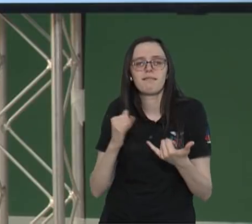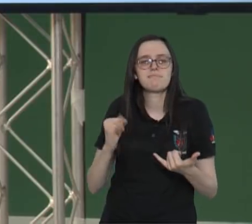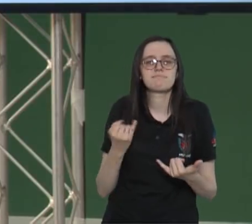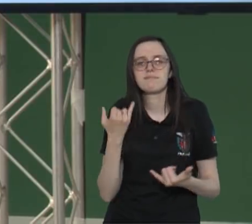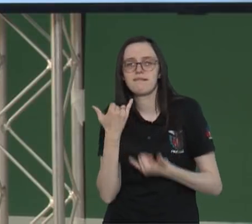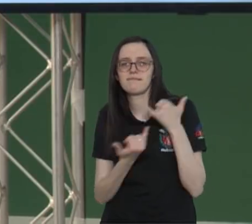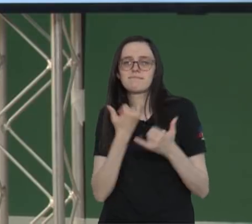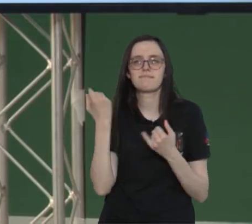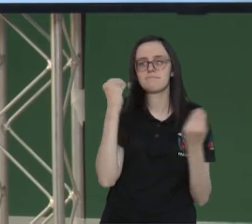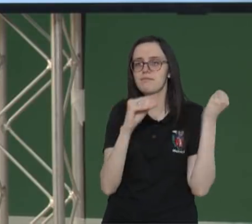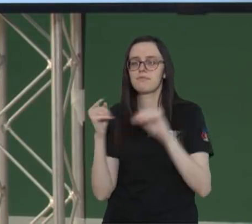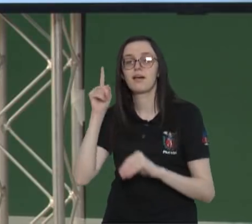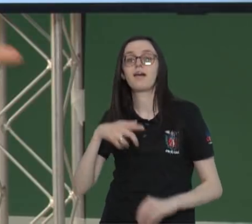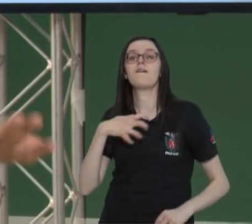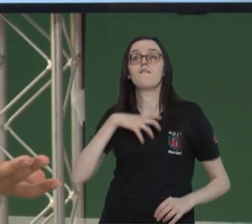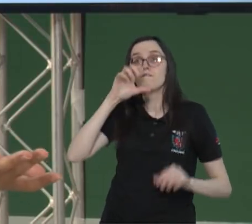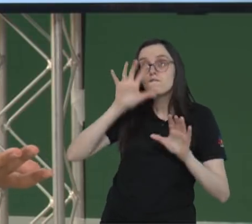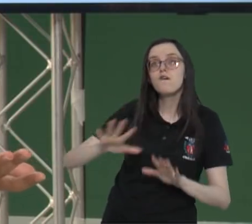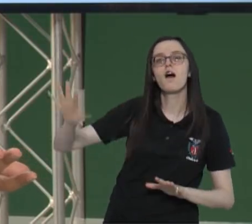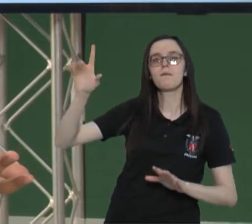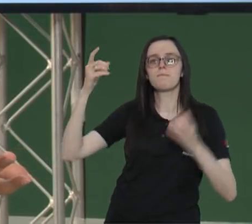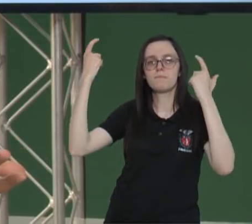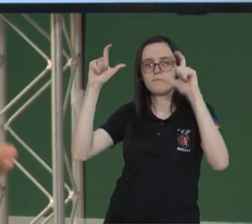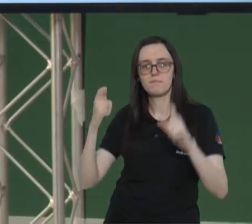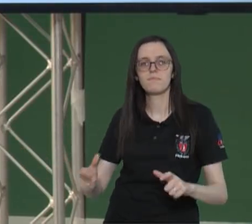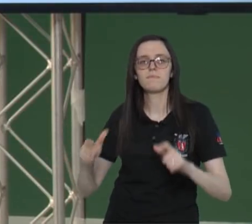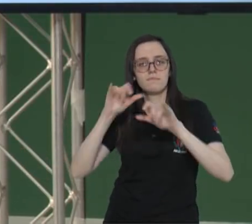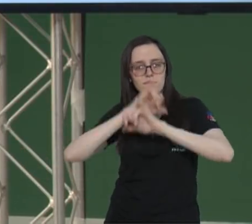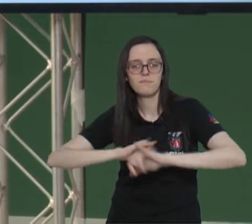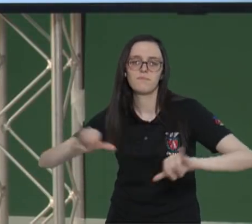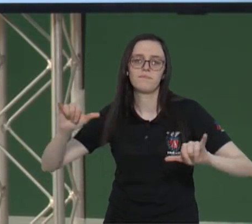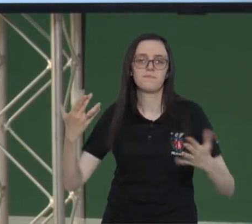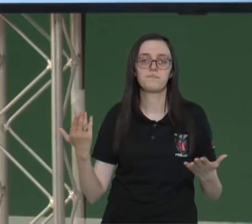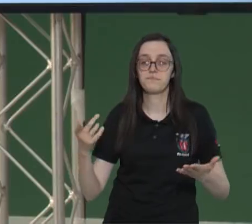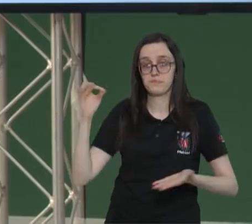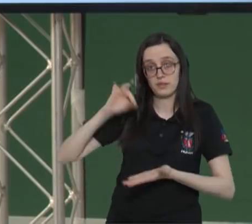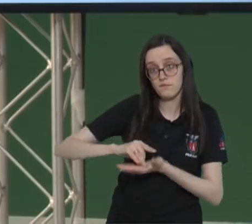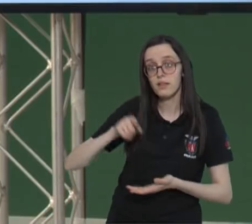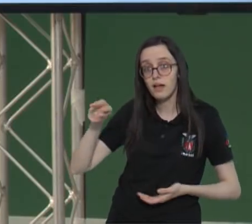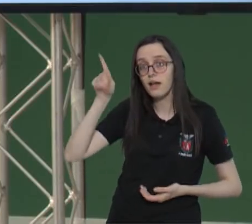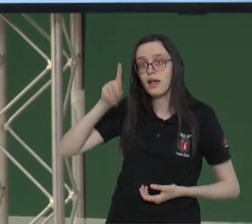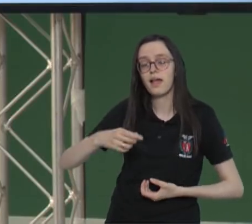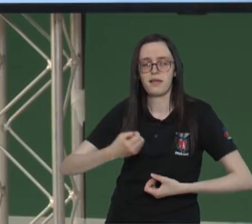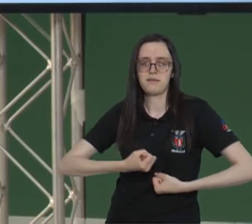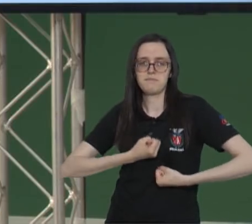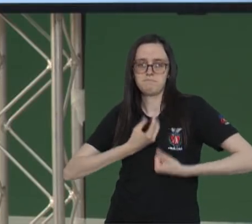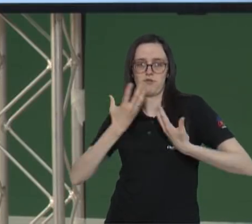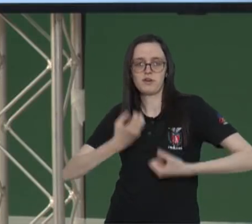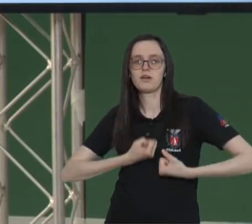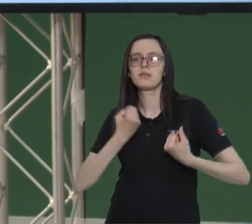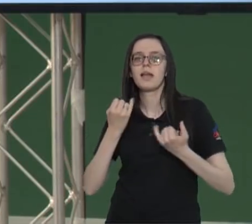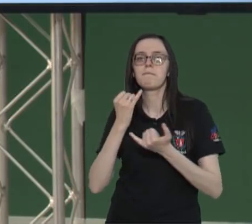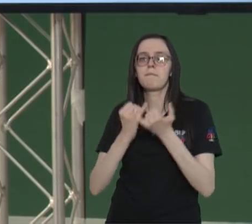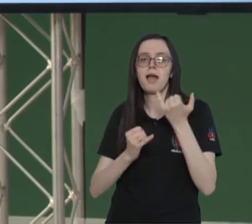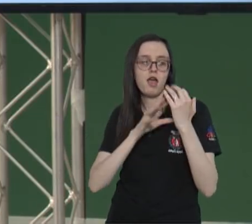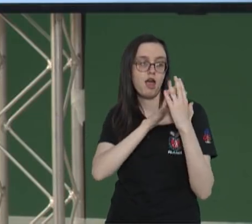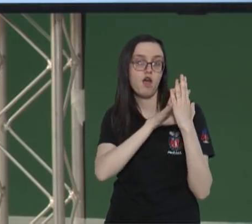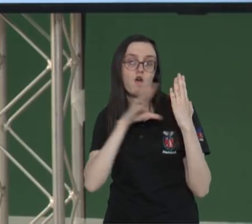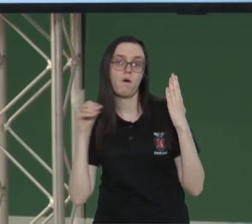com o formato do classificado real, né? Então, na verdade, o classificado poético, ele mais ou menos copia,